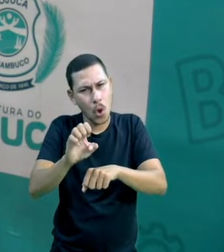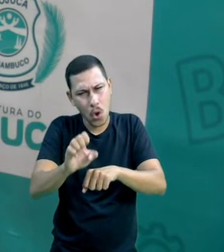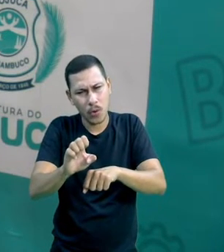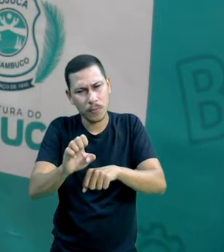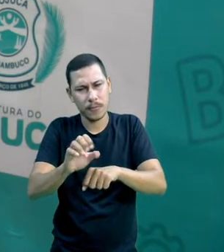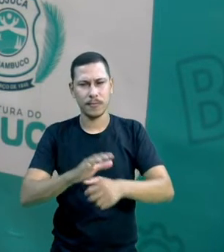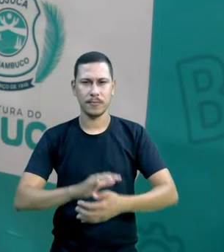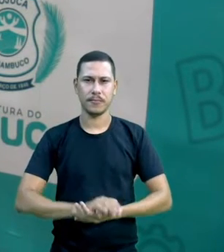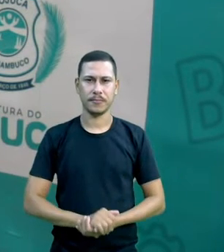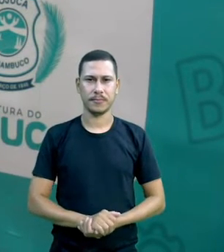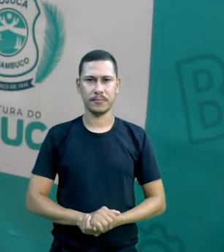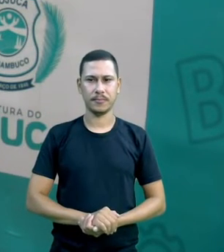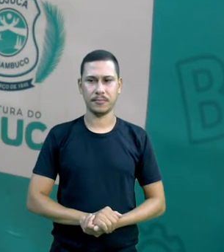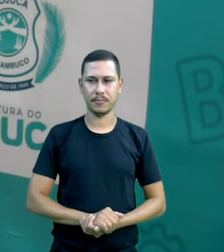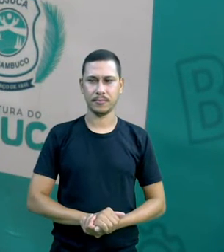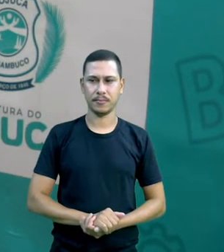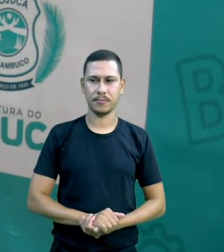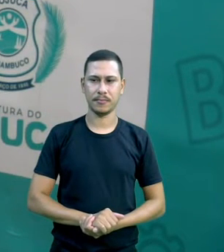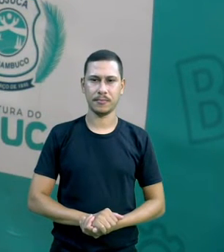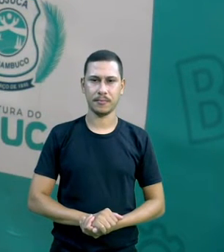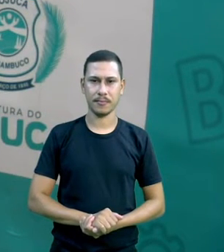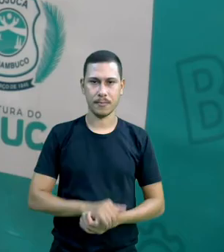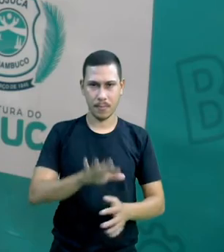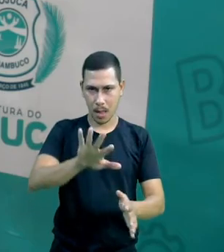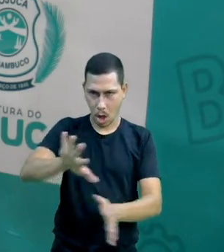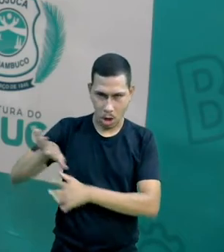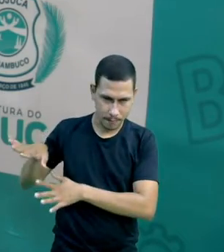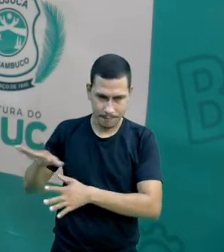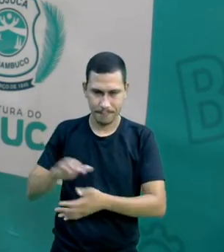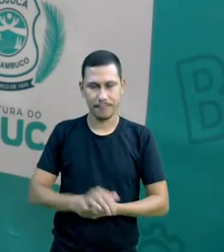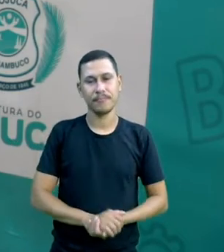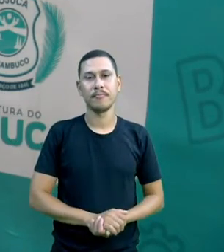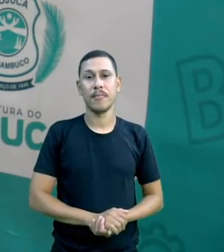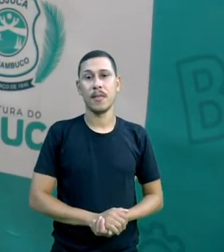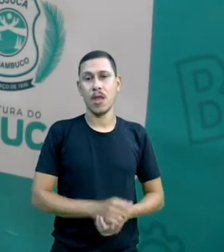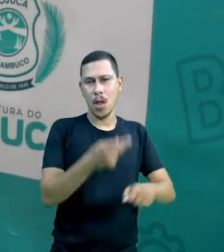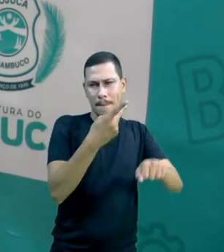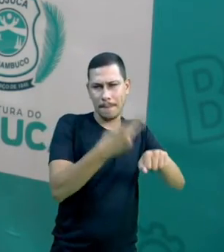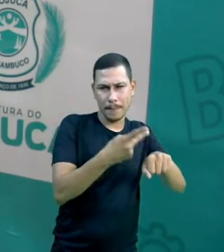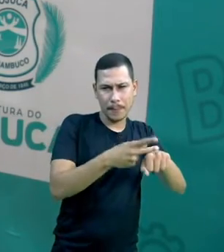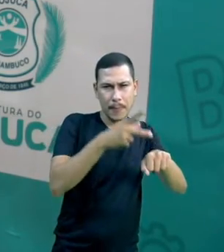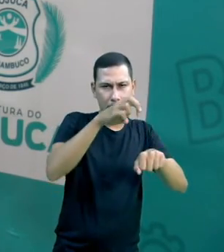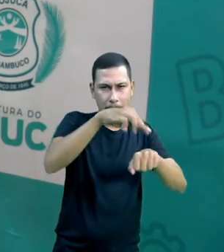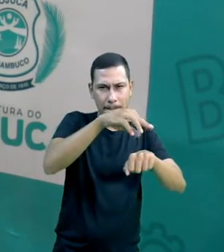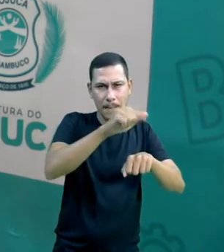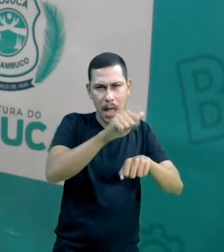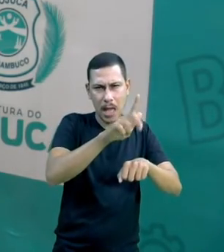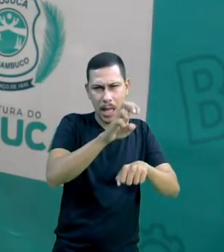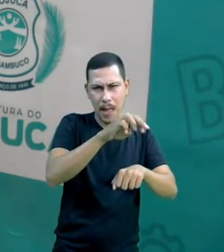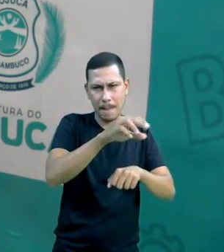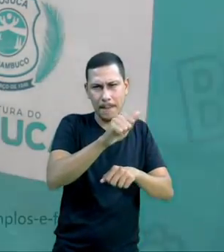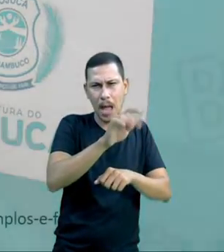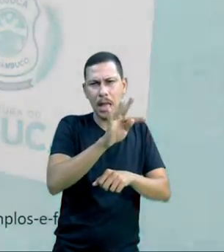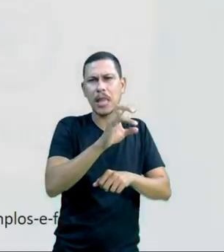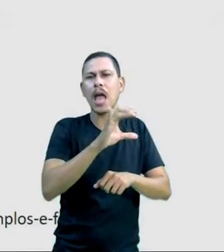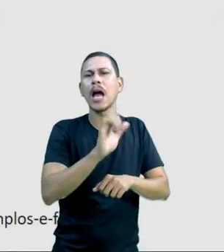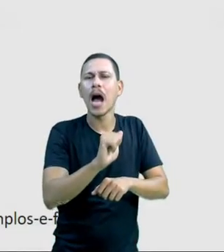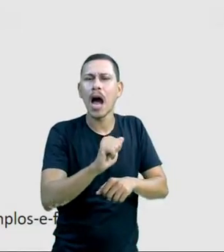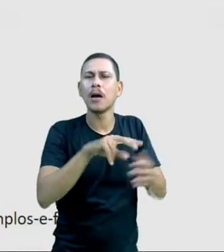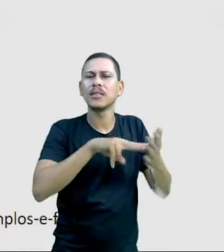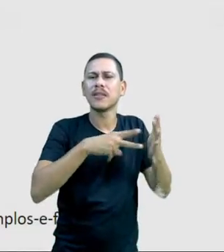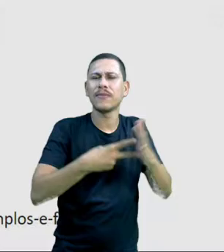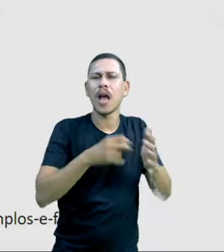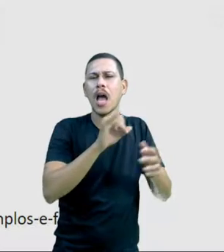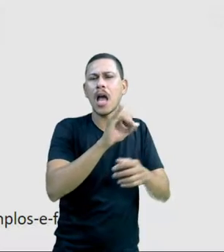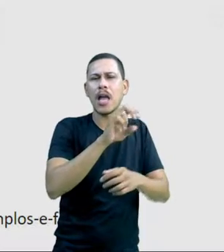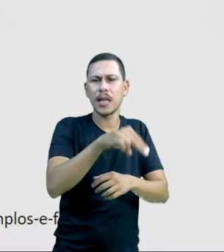espuma endurecida. O outro tipo de rocha magmática é a intrusiva, ou seja, é